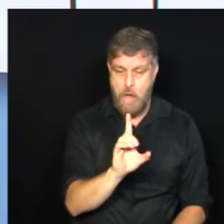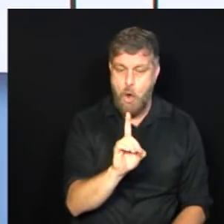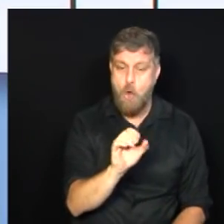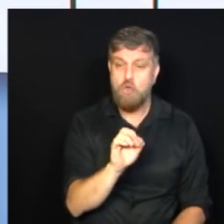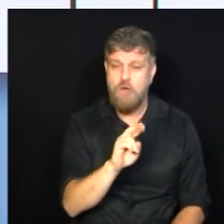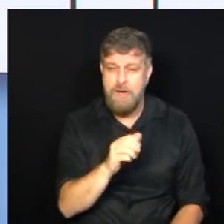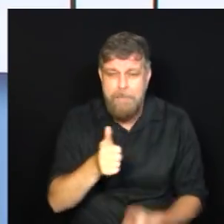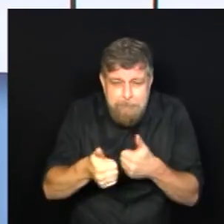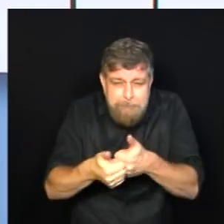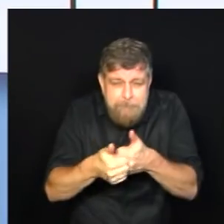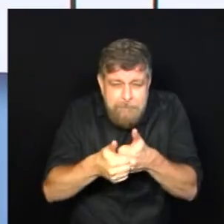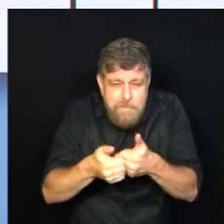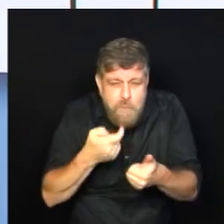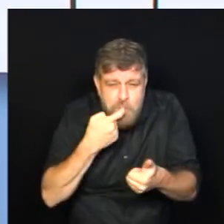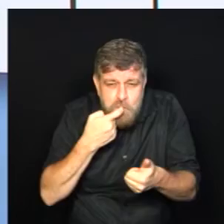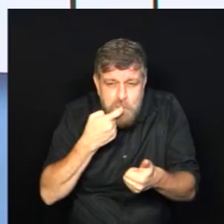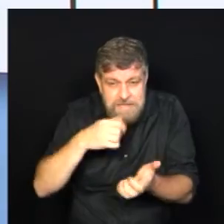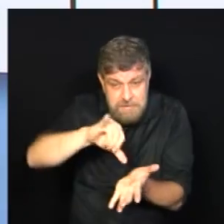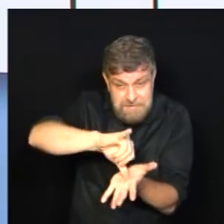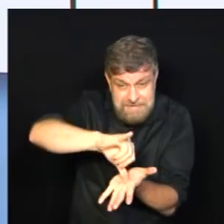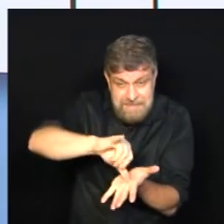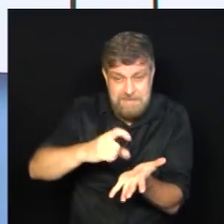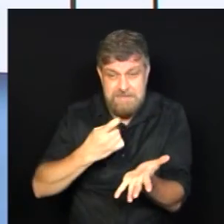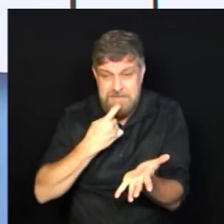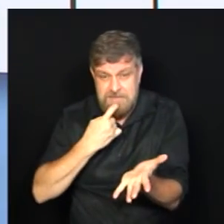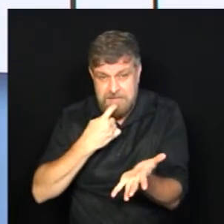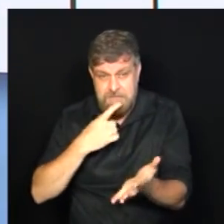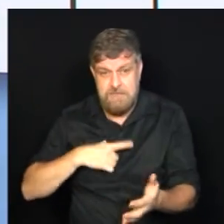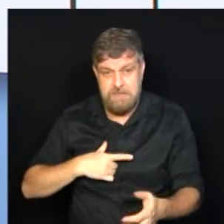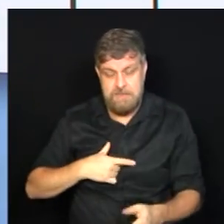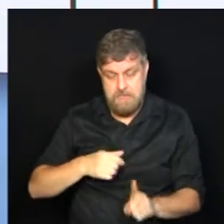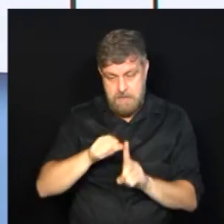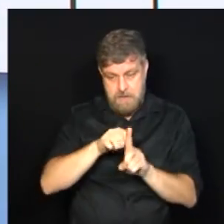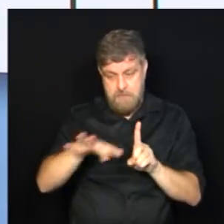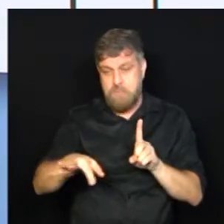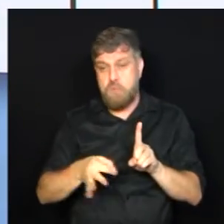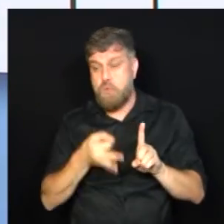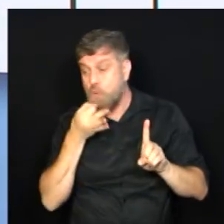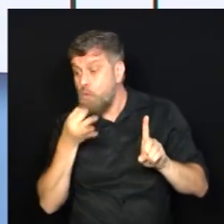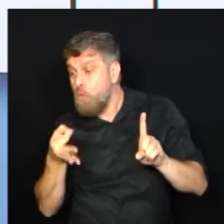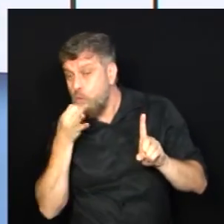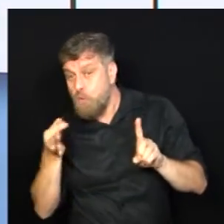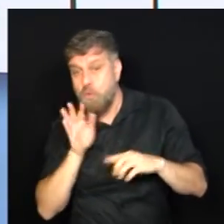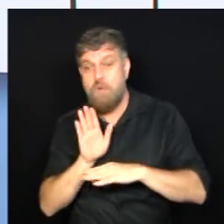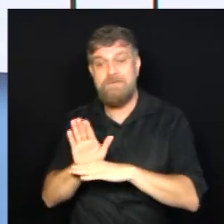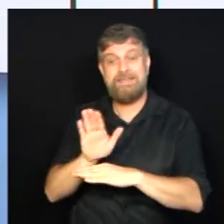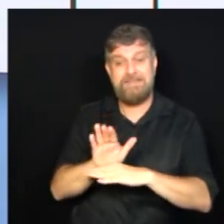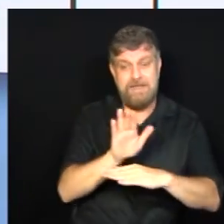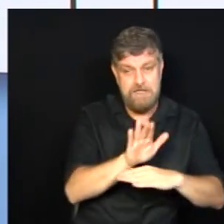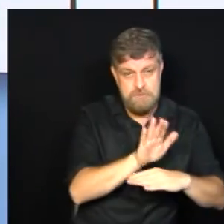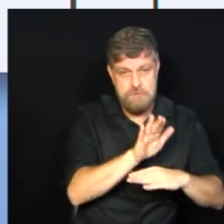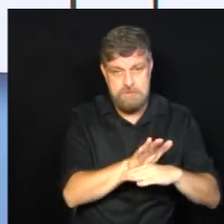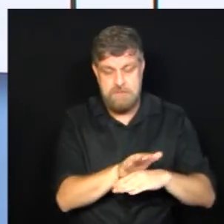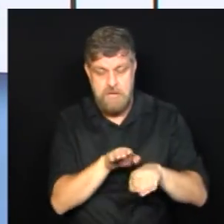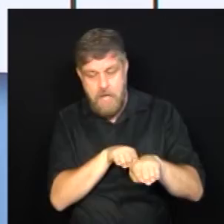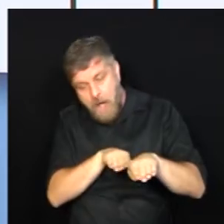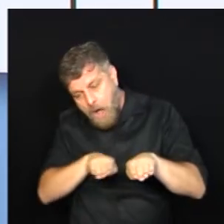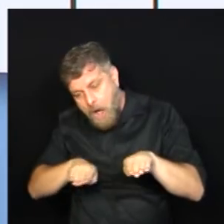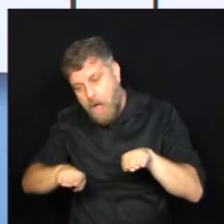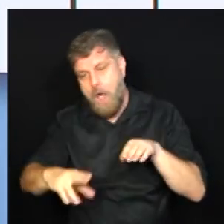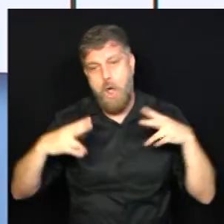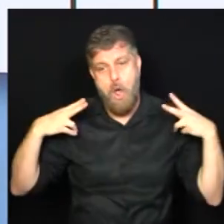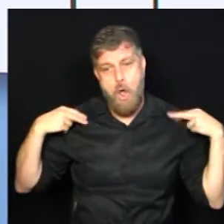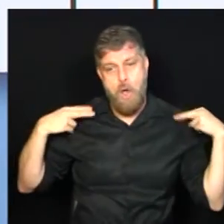Preste atenção, agentes de mobilidade urbana estarão no local para ajudar e auxiliar os motoristas